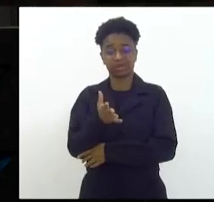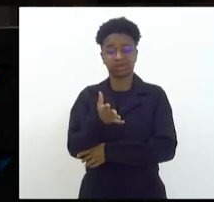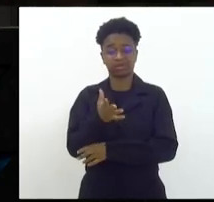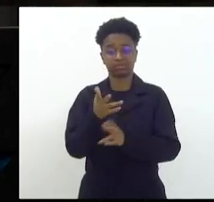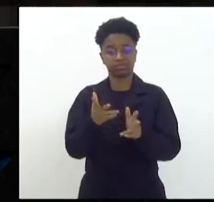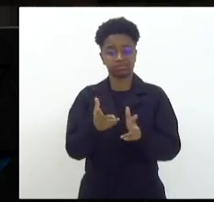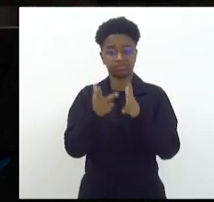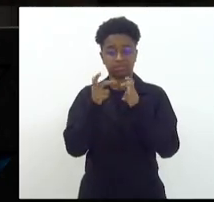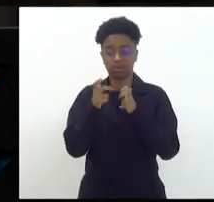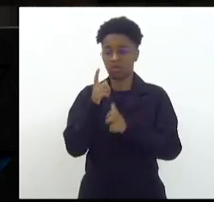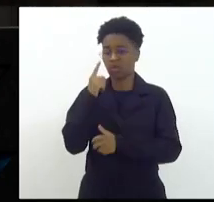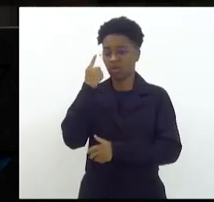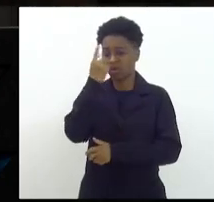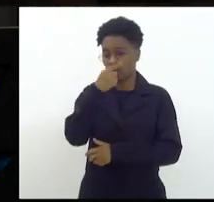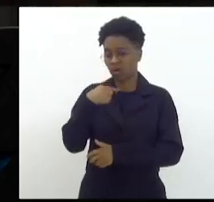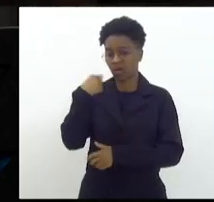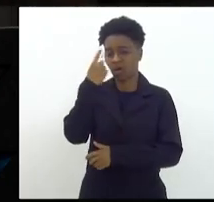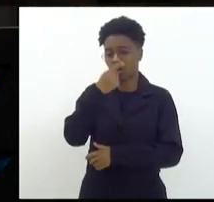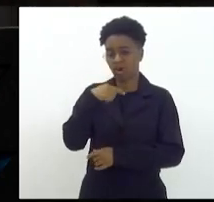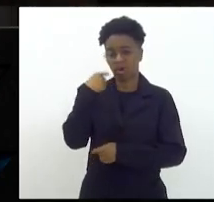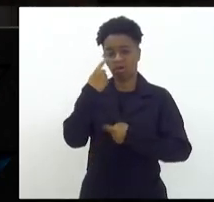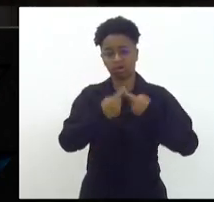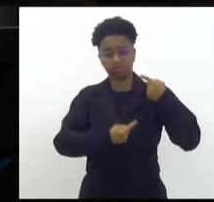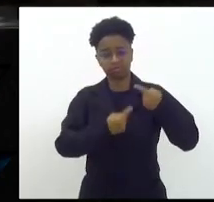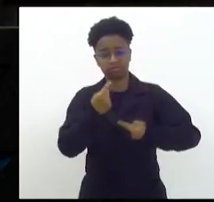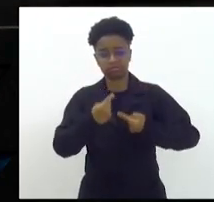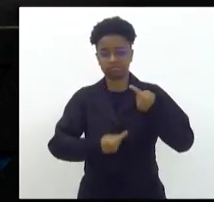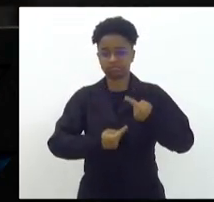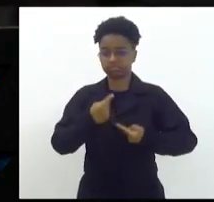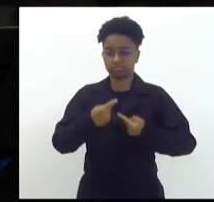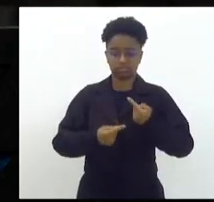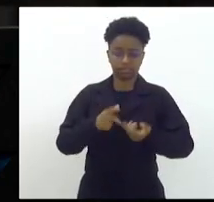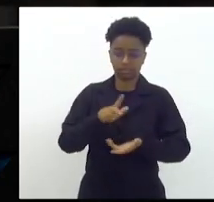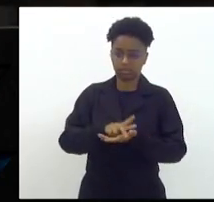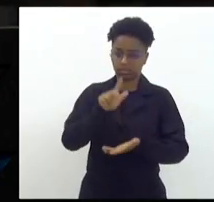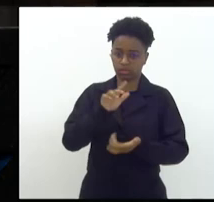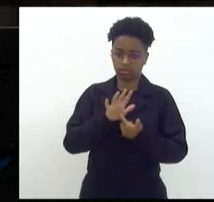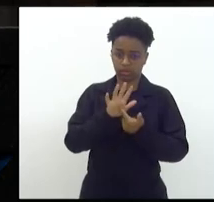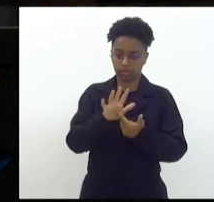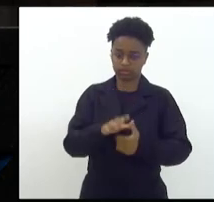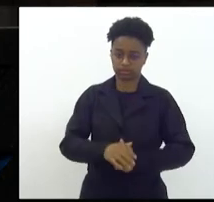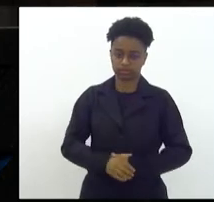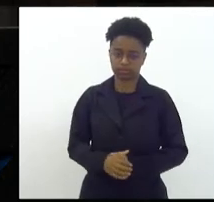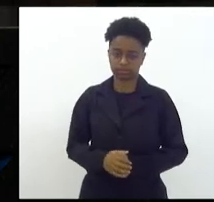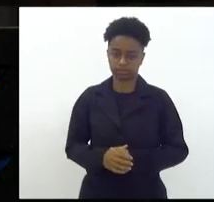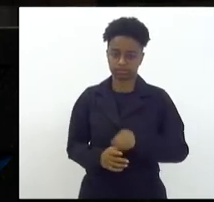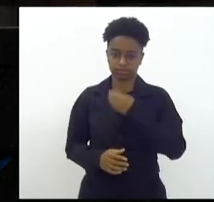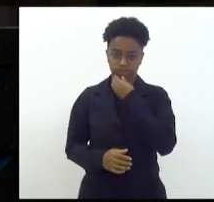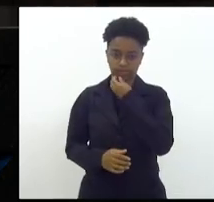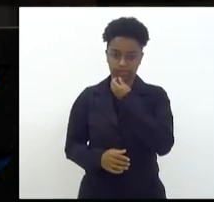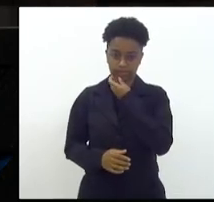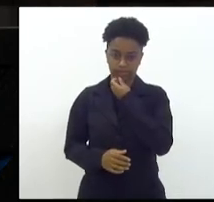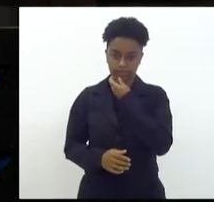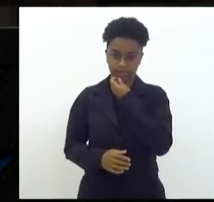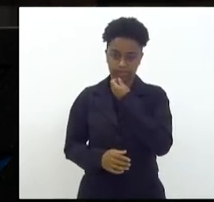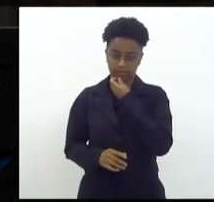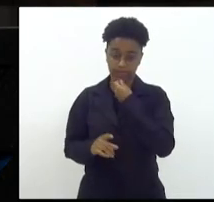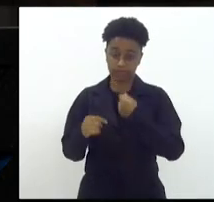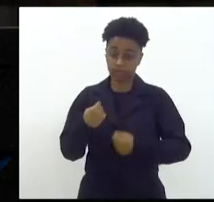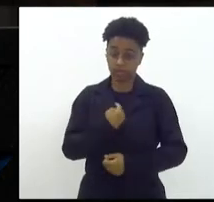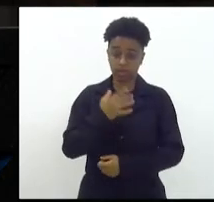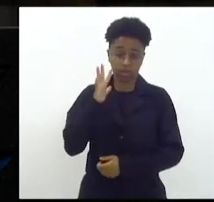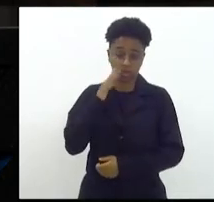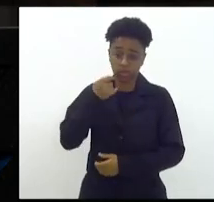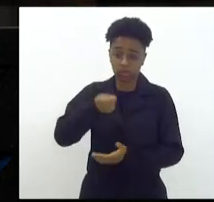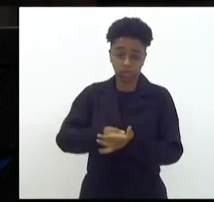de horas e horas de debates e constatações nós não decidimos aqui no